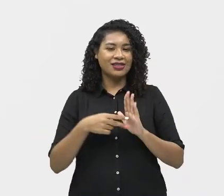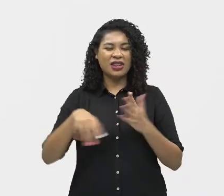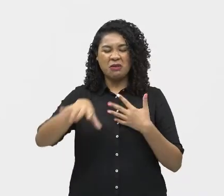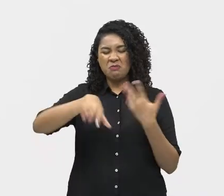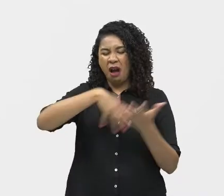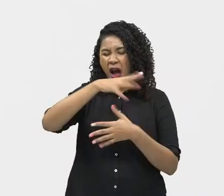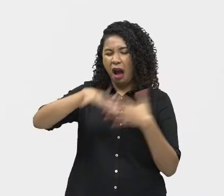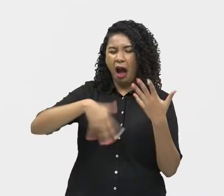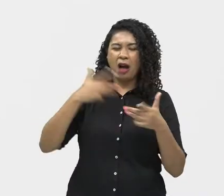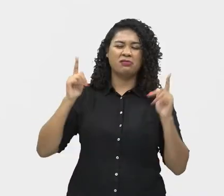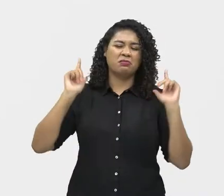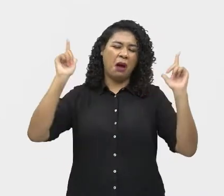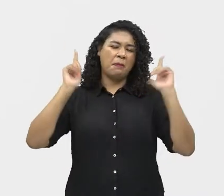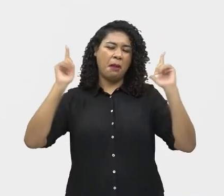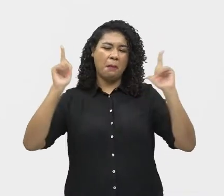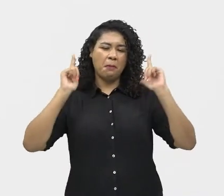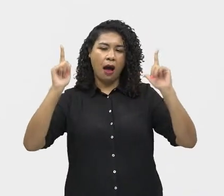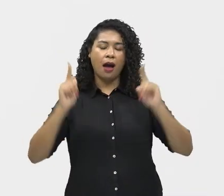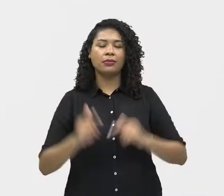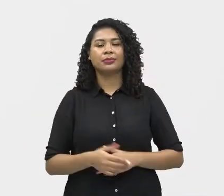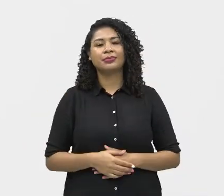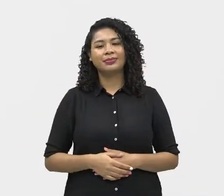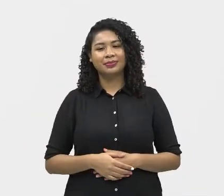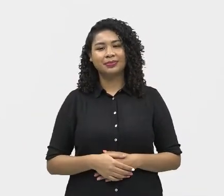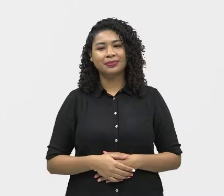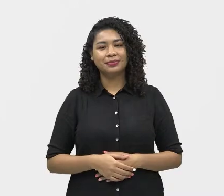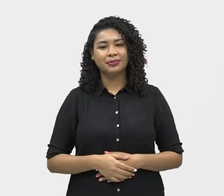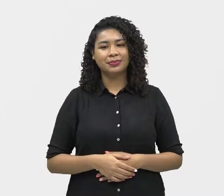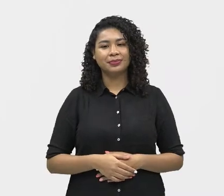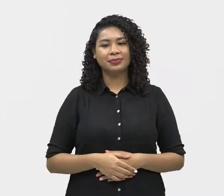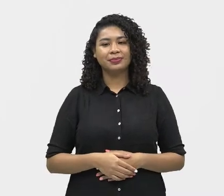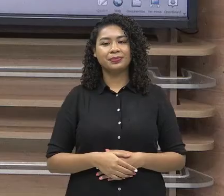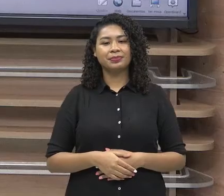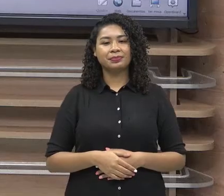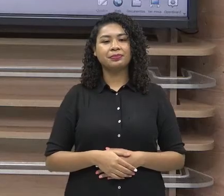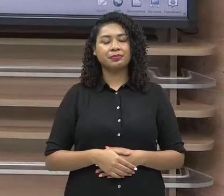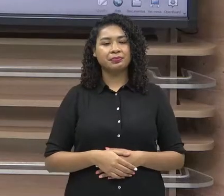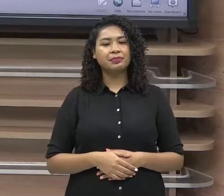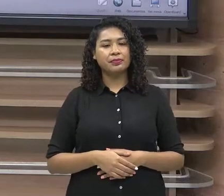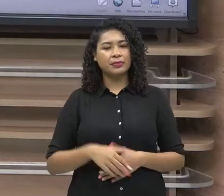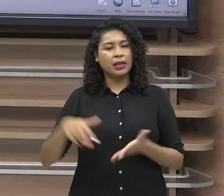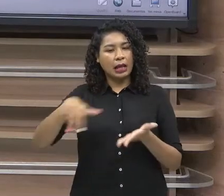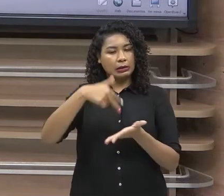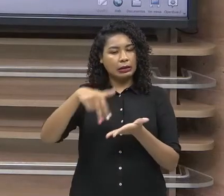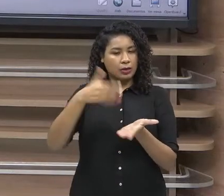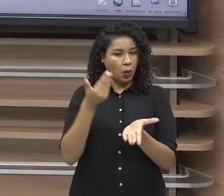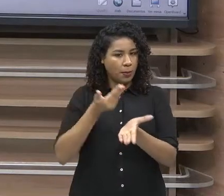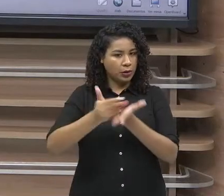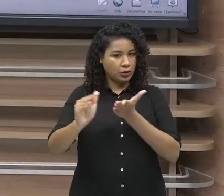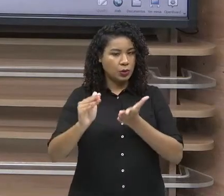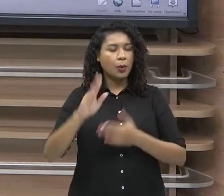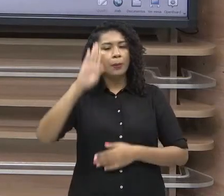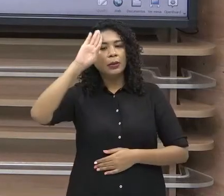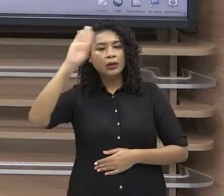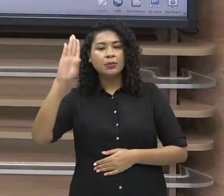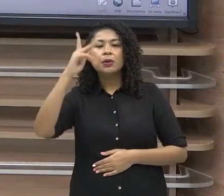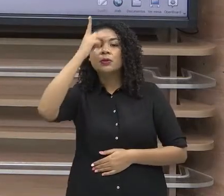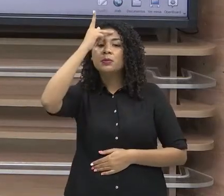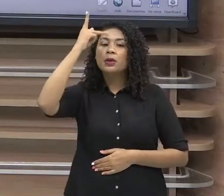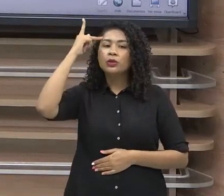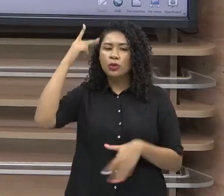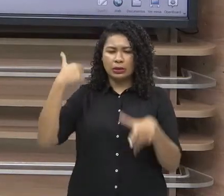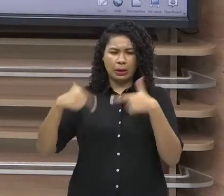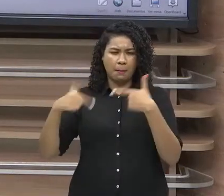então foi daí que surgiu o forró. Geralmente essa dança surgiu quando os